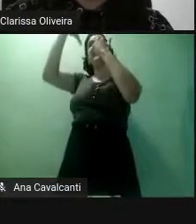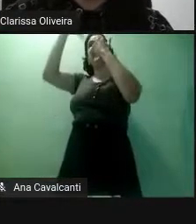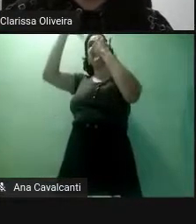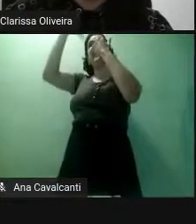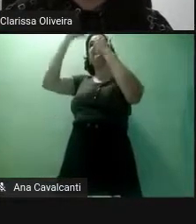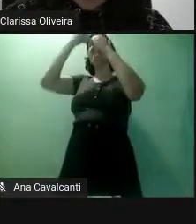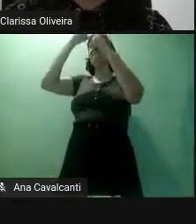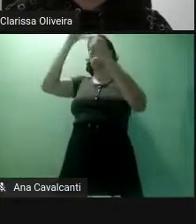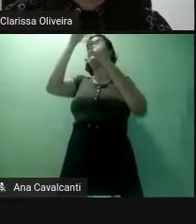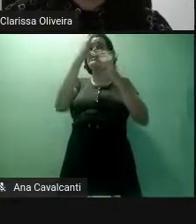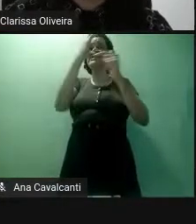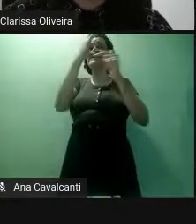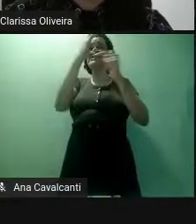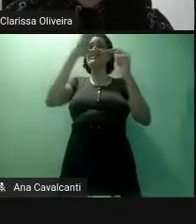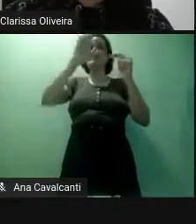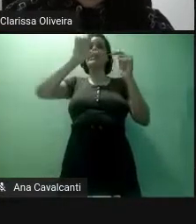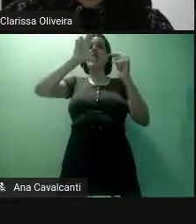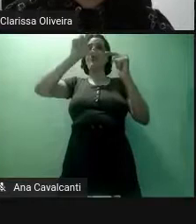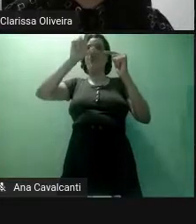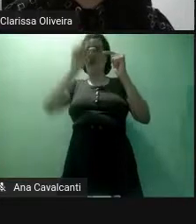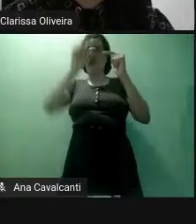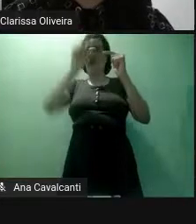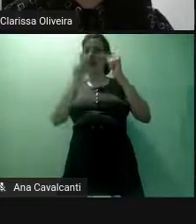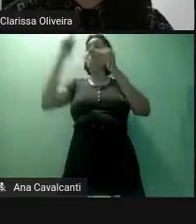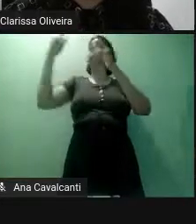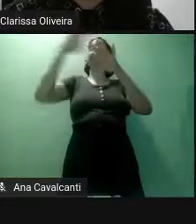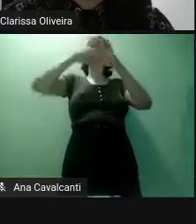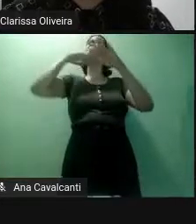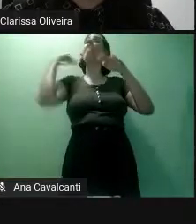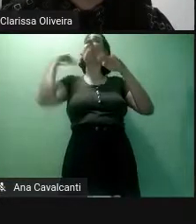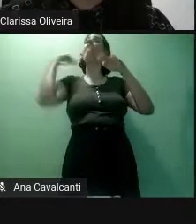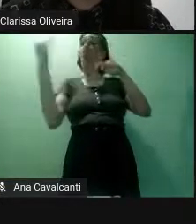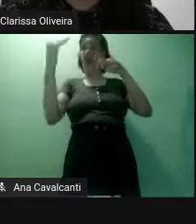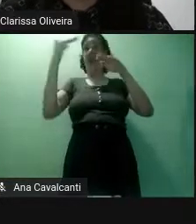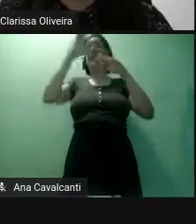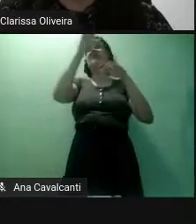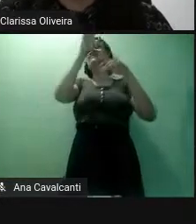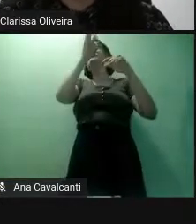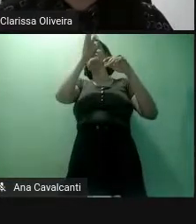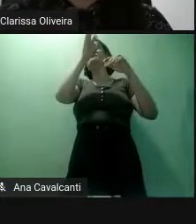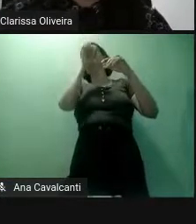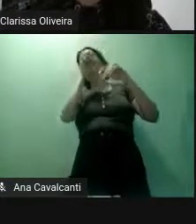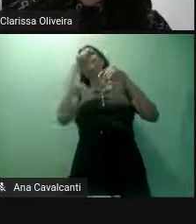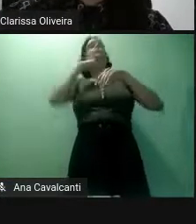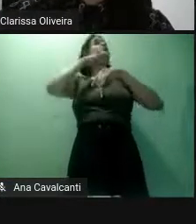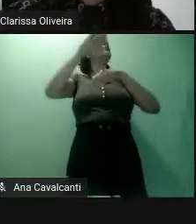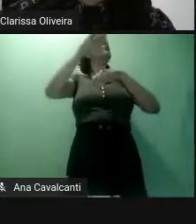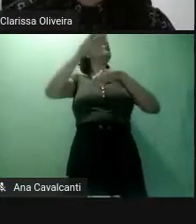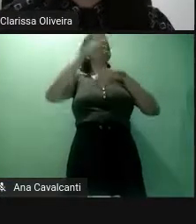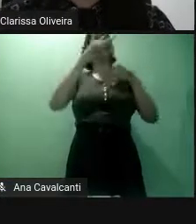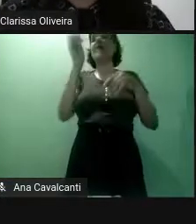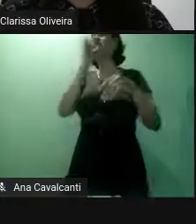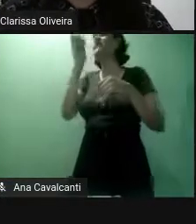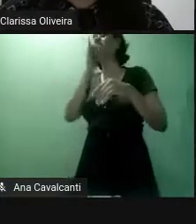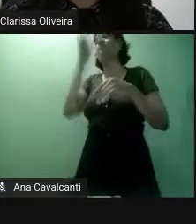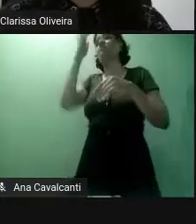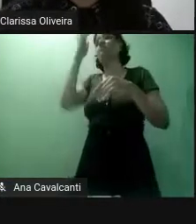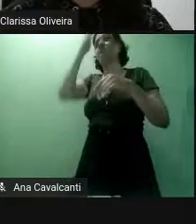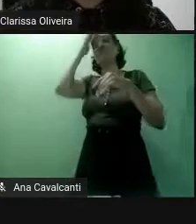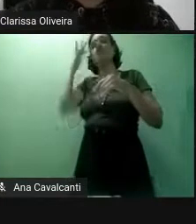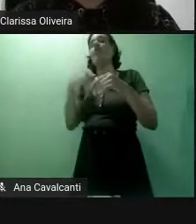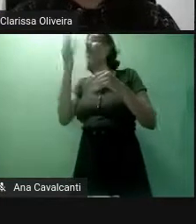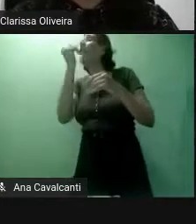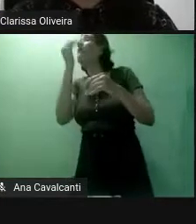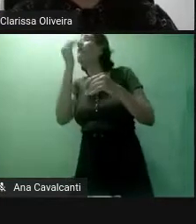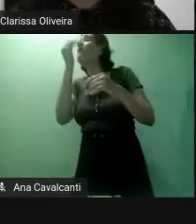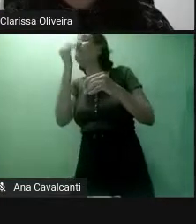precisa dessas células olfativas para poder sentir o sabor dos alimentos. Porque as papilas